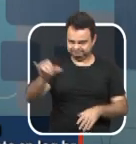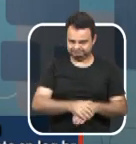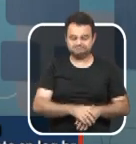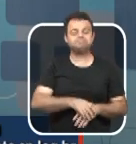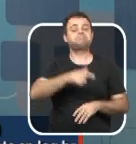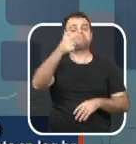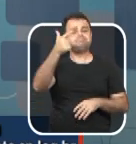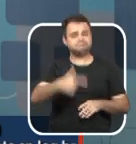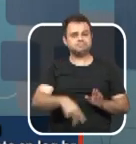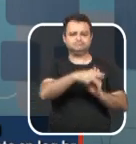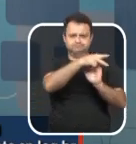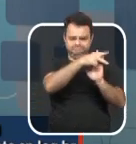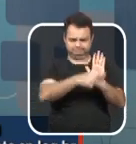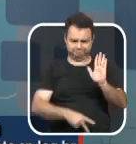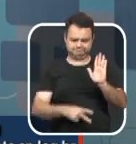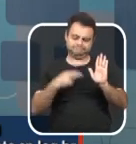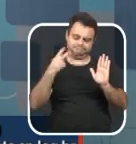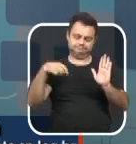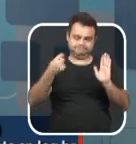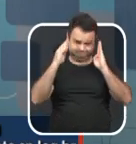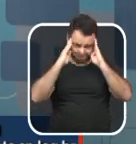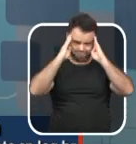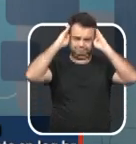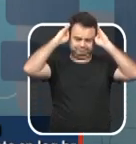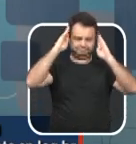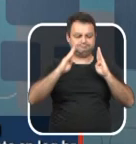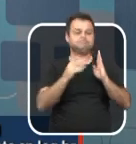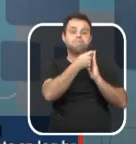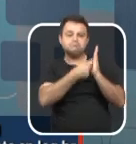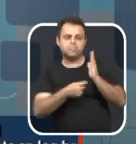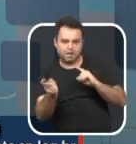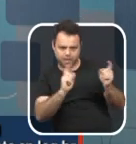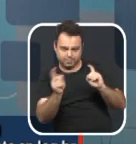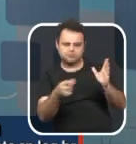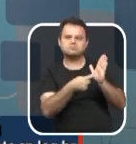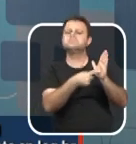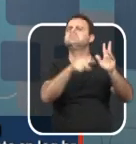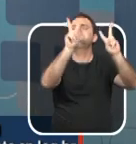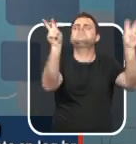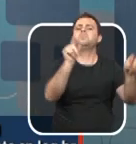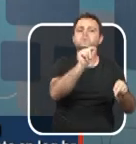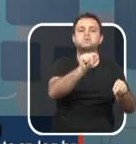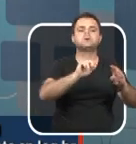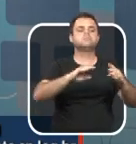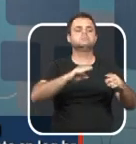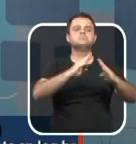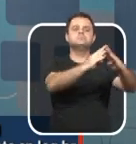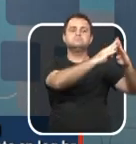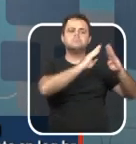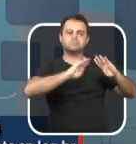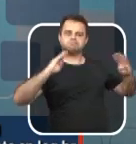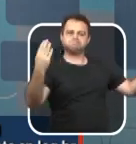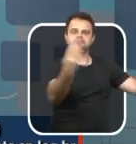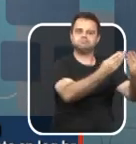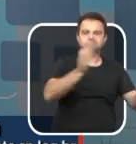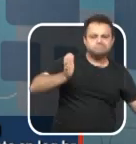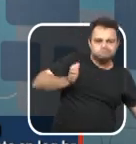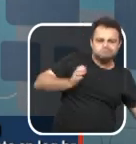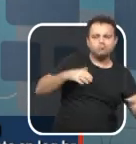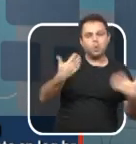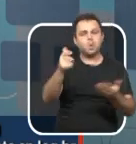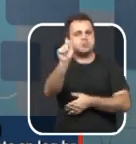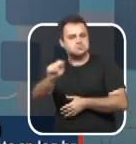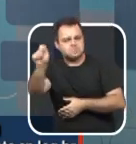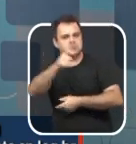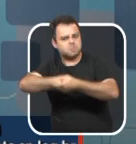segunda análise está proposta de Paulo pauleira que obriga os condomínios e associações residenciais e comerciais